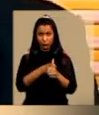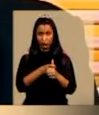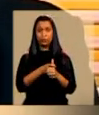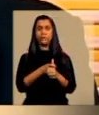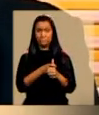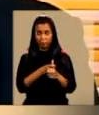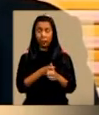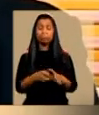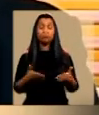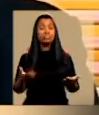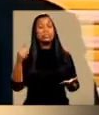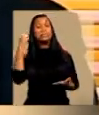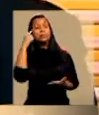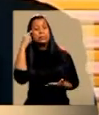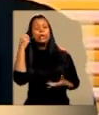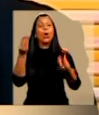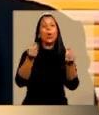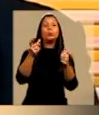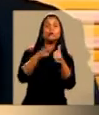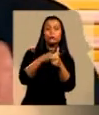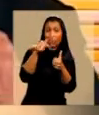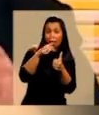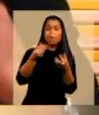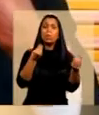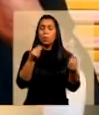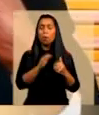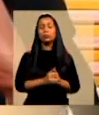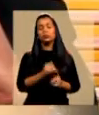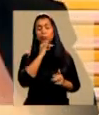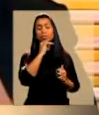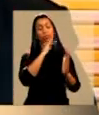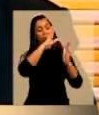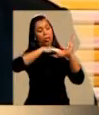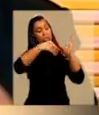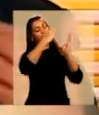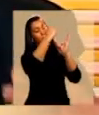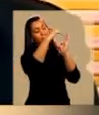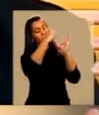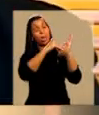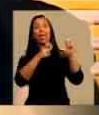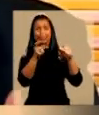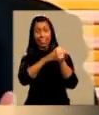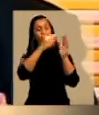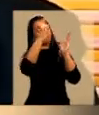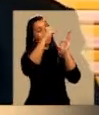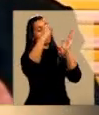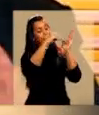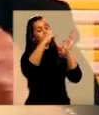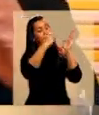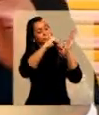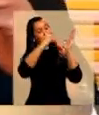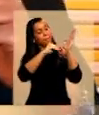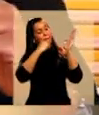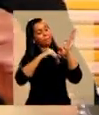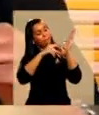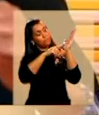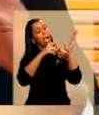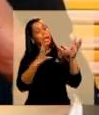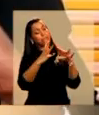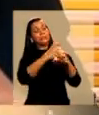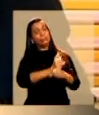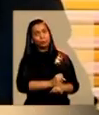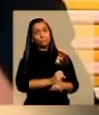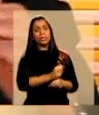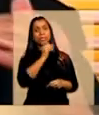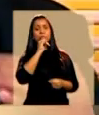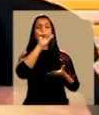né? Planejar, entender a sua dívida. Então, vai lá, enumera todas as suas dívidas numa planilha de Excel. Você vai estar dizendo quanto